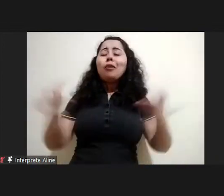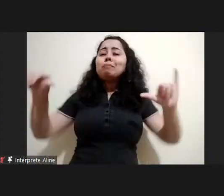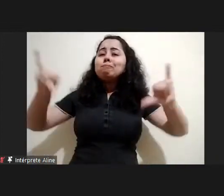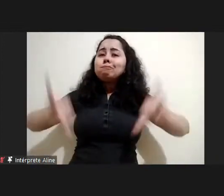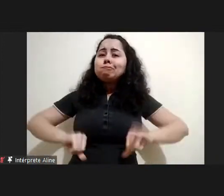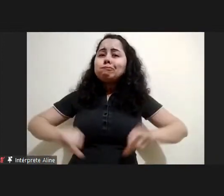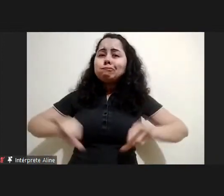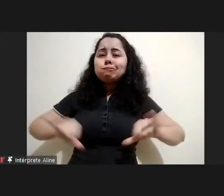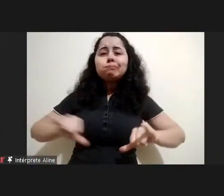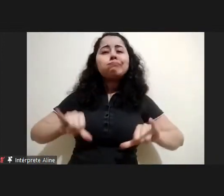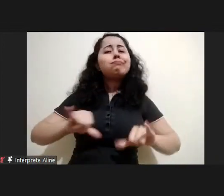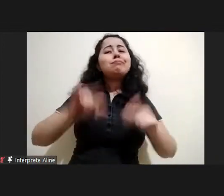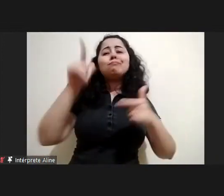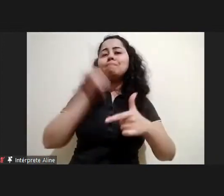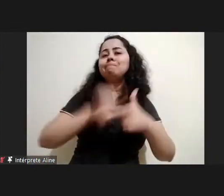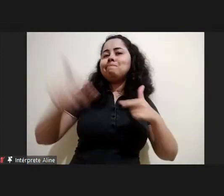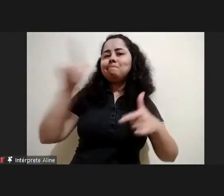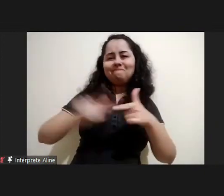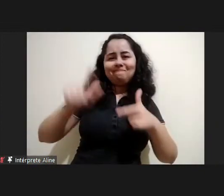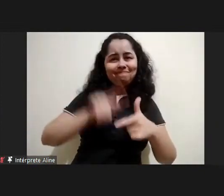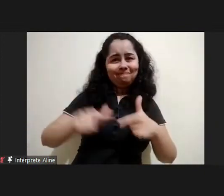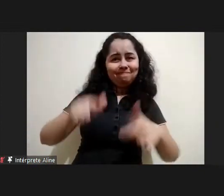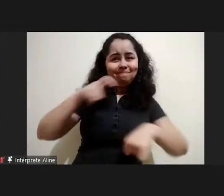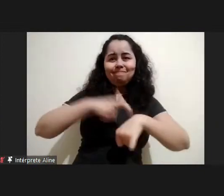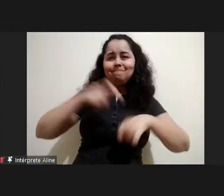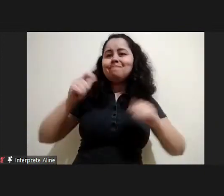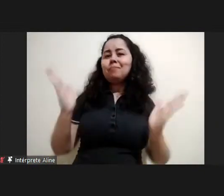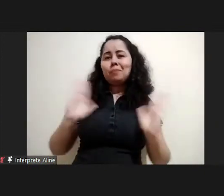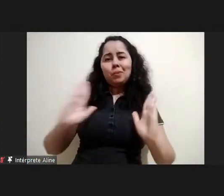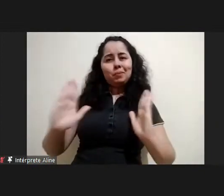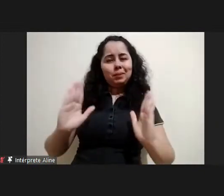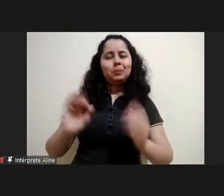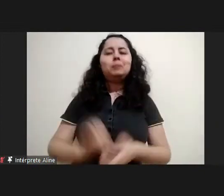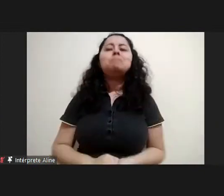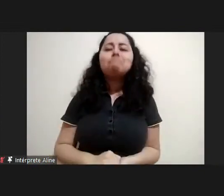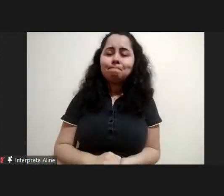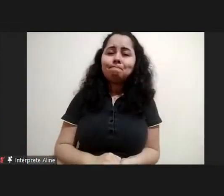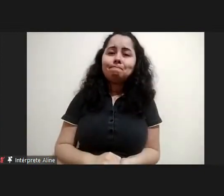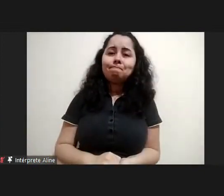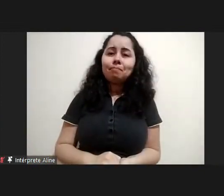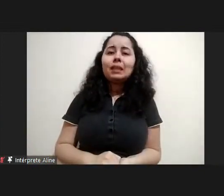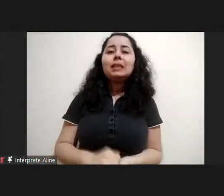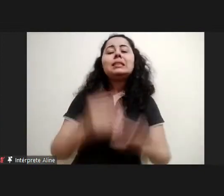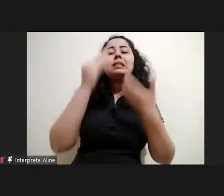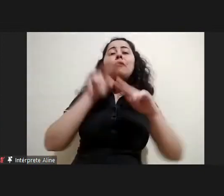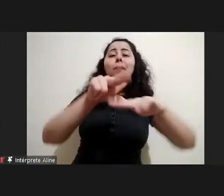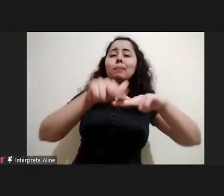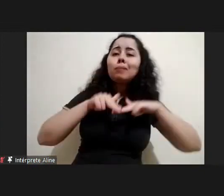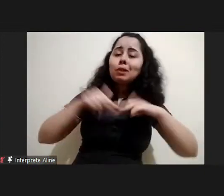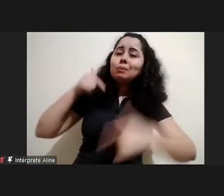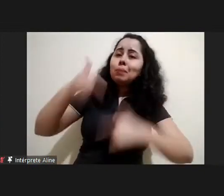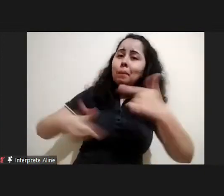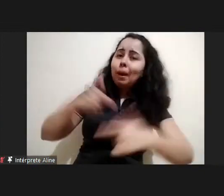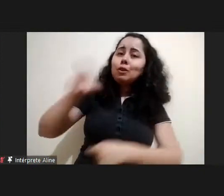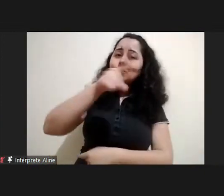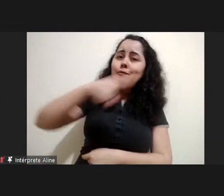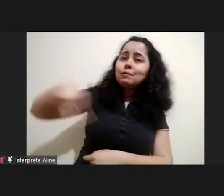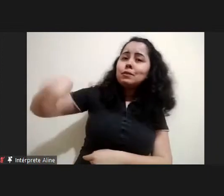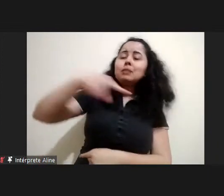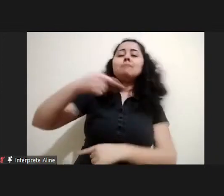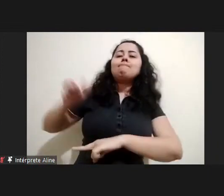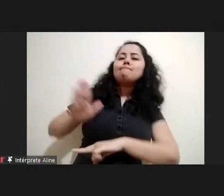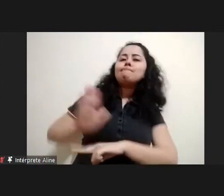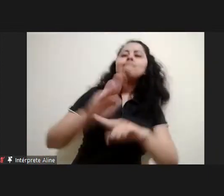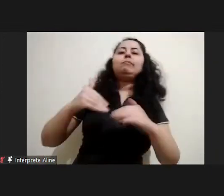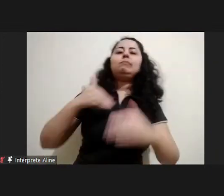história. E foi justamente graças a esse trabalho de vocês, que ajudou a construir uma